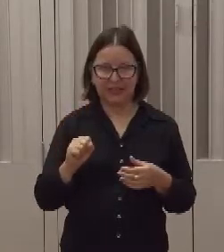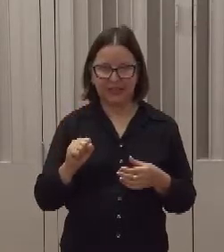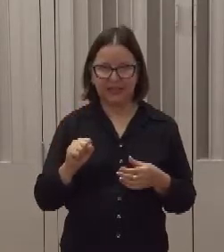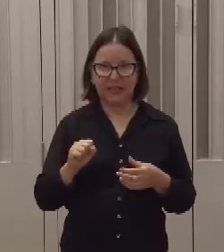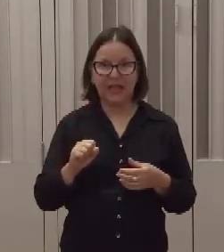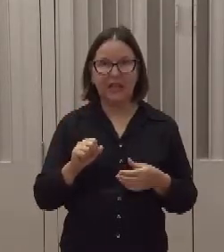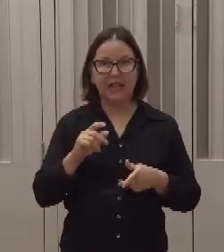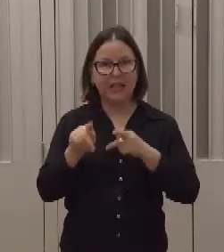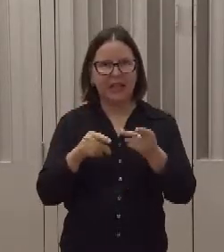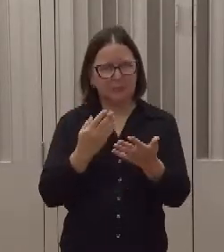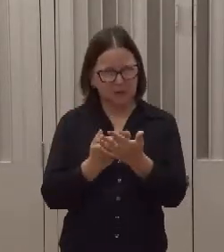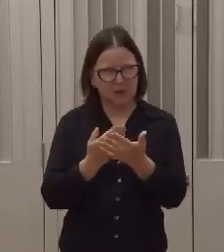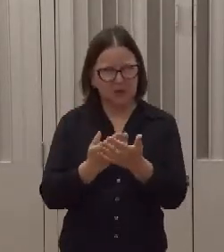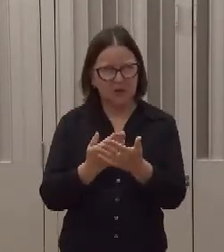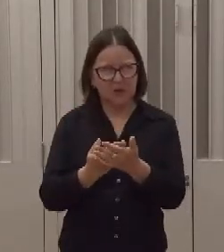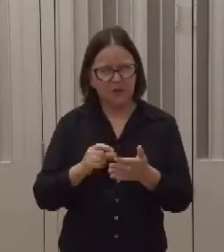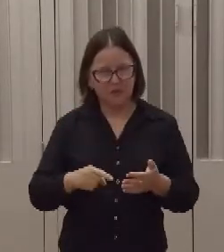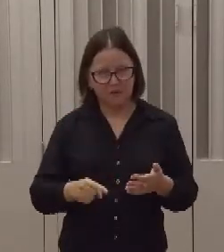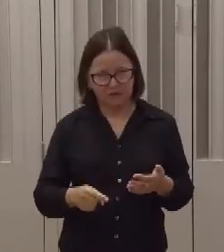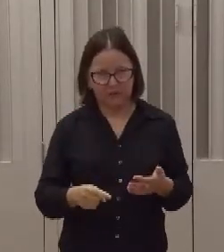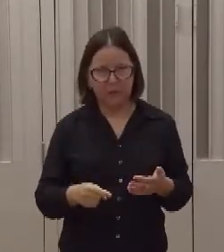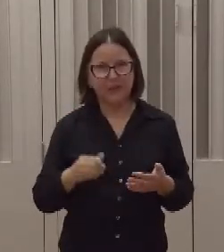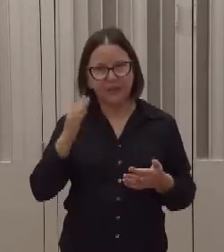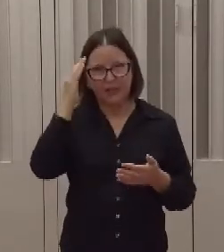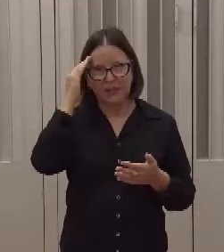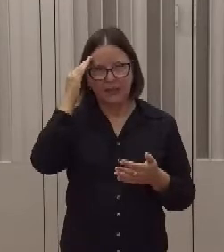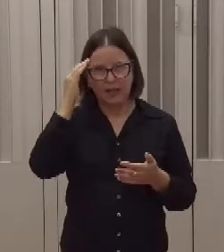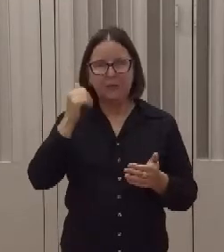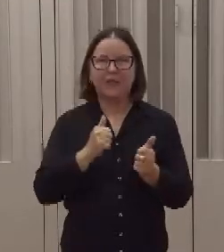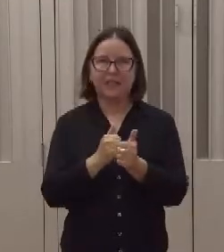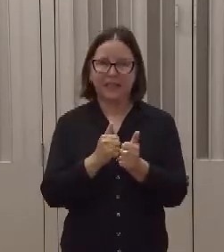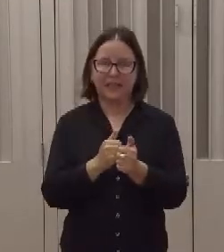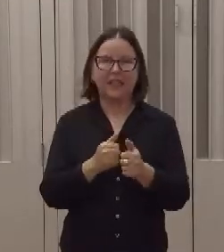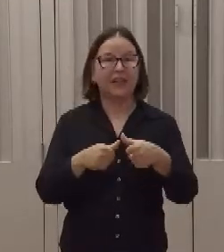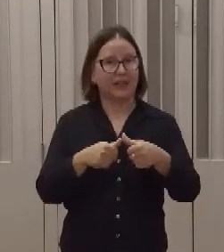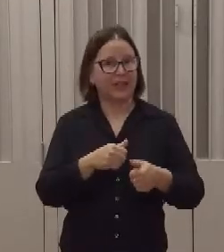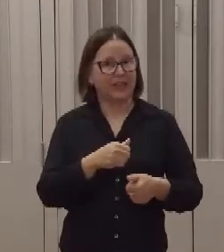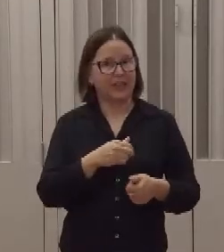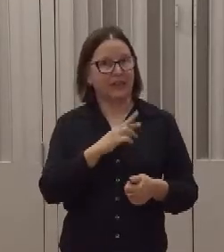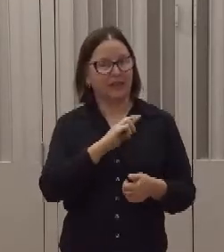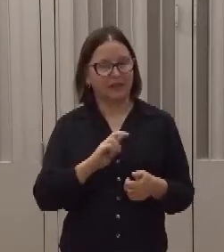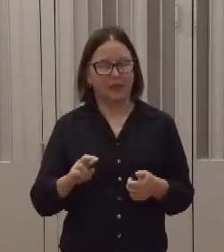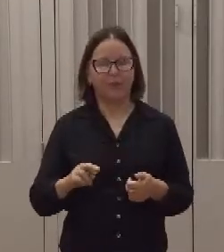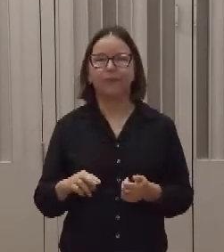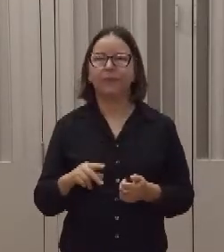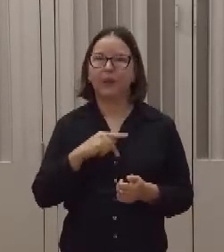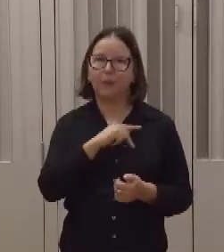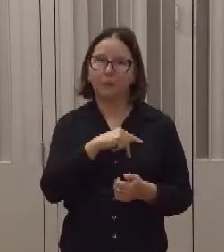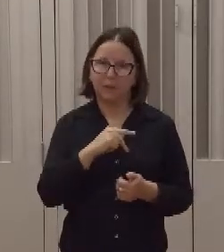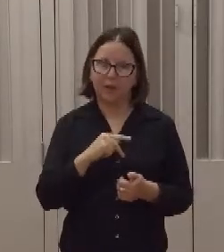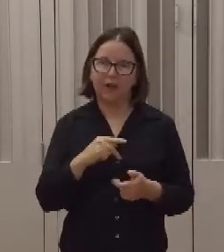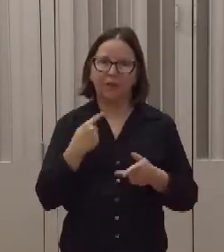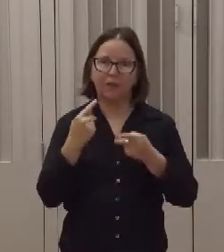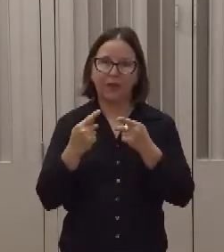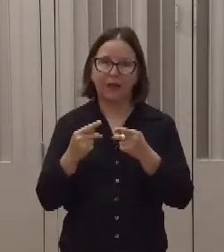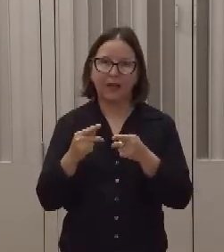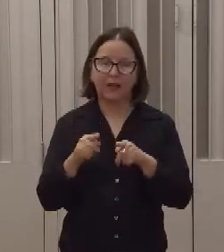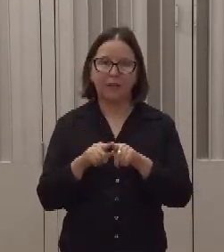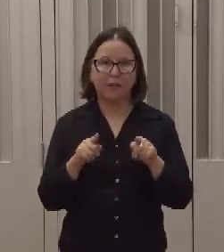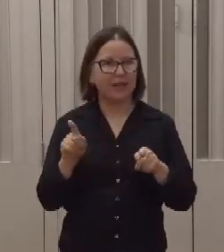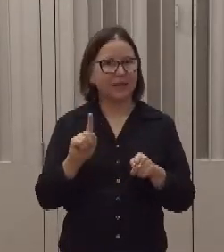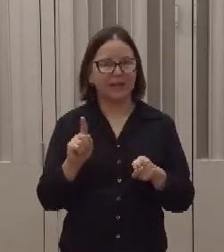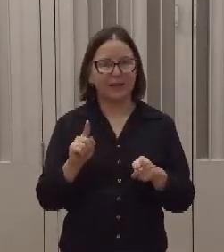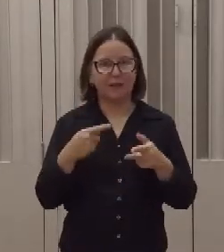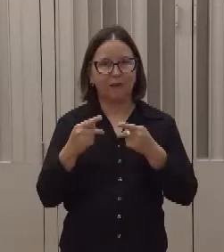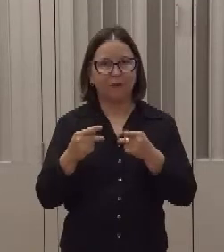gnosticismo. Paulo, por exemplo, em Colossenses, ele cita o gnosticismo, não com essas palavras. E